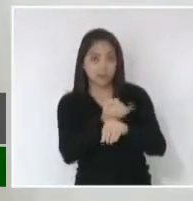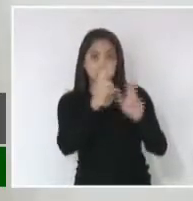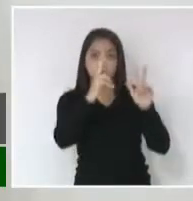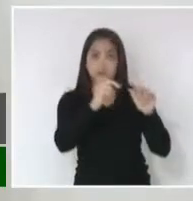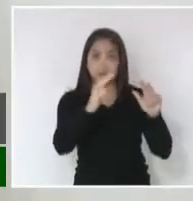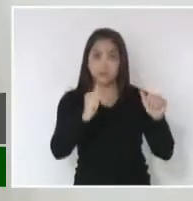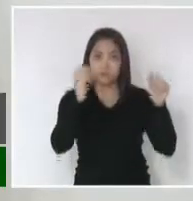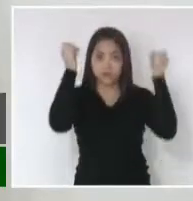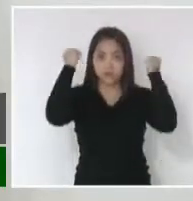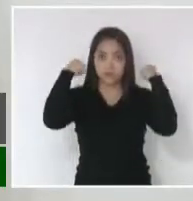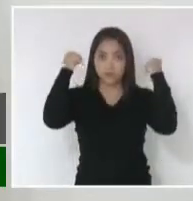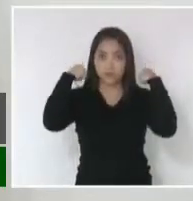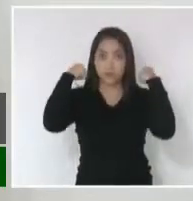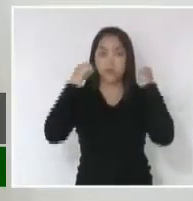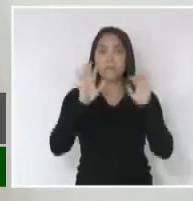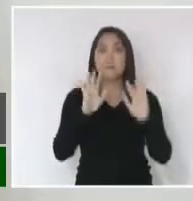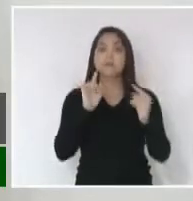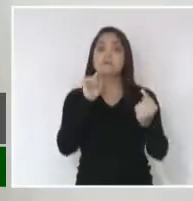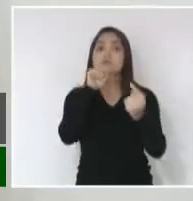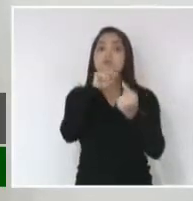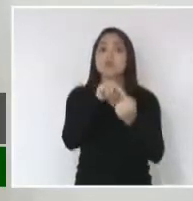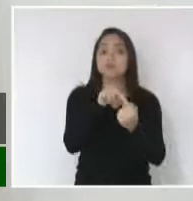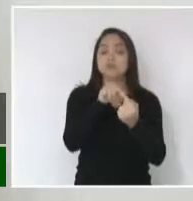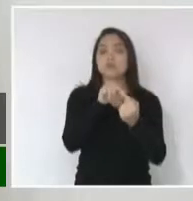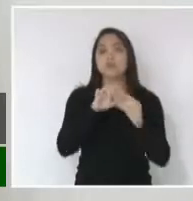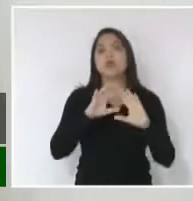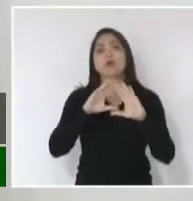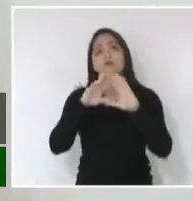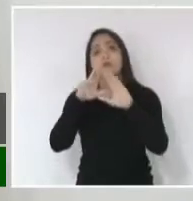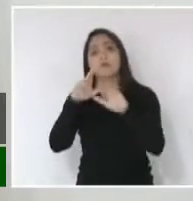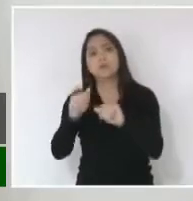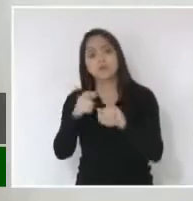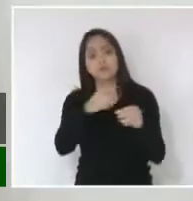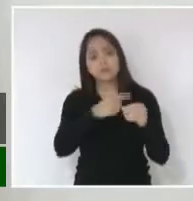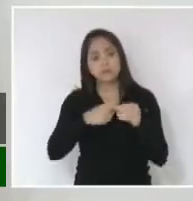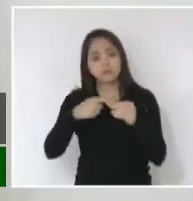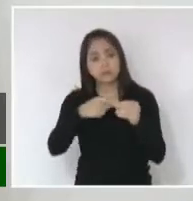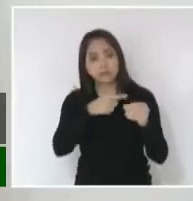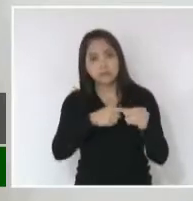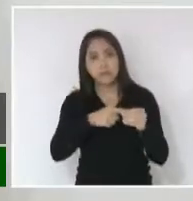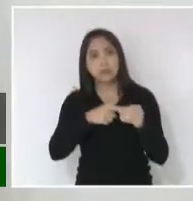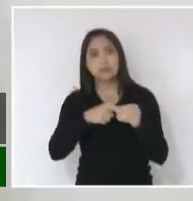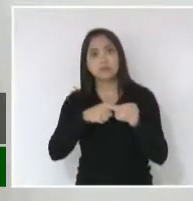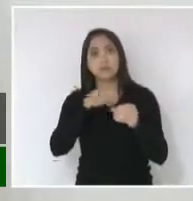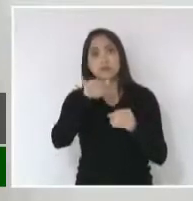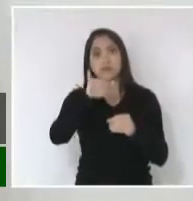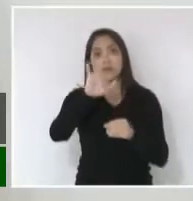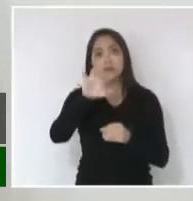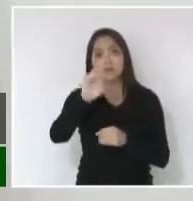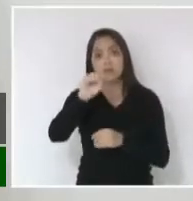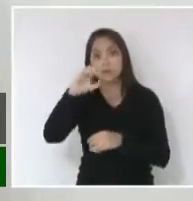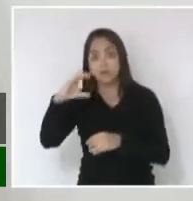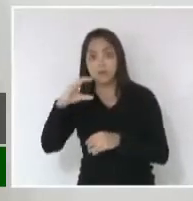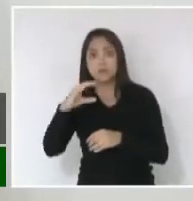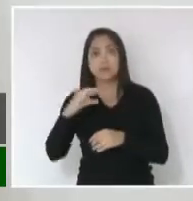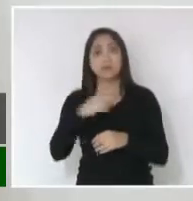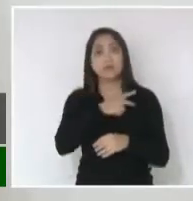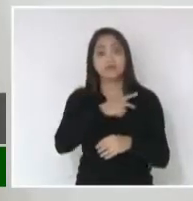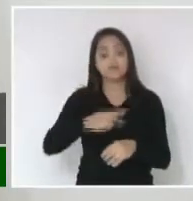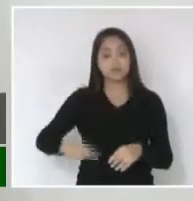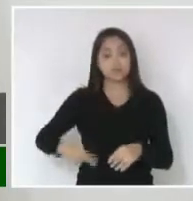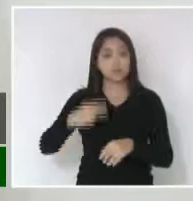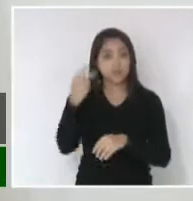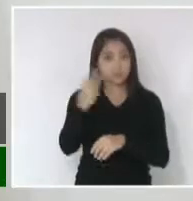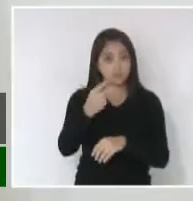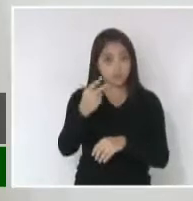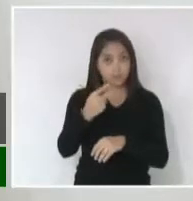Chapecó. Mas o objetivo é levar para todos os municípios em que a Fiesc tenha um vice-presidente.